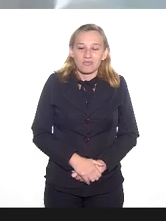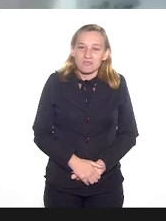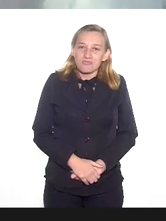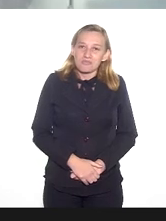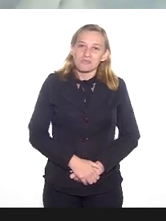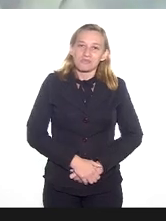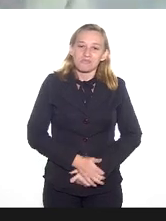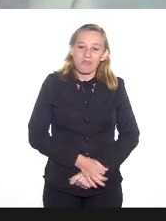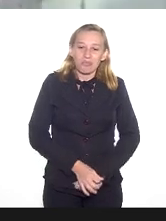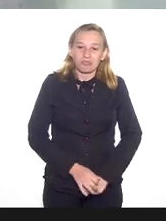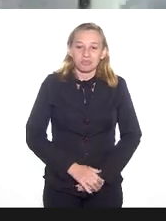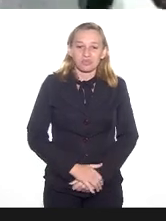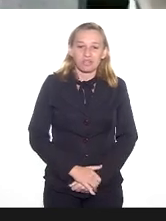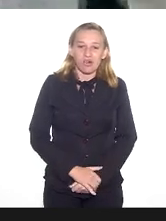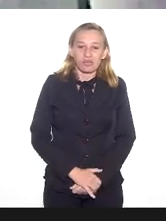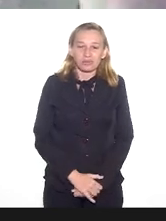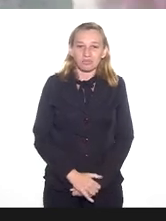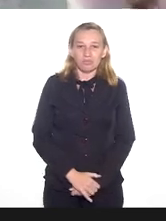onde está lá